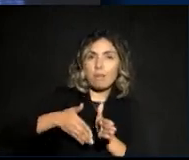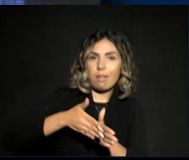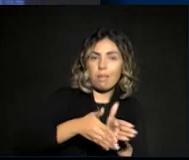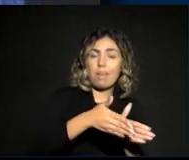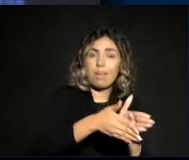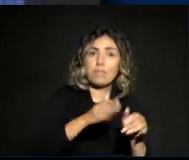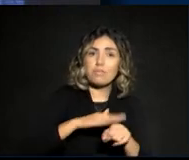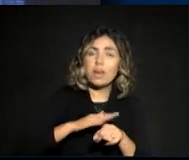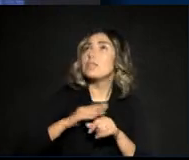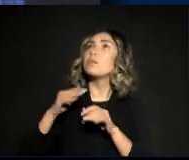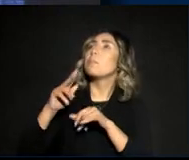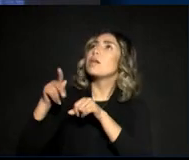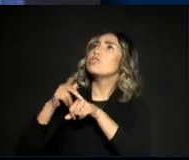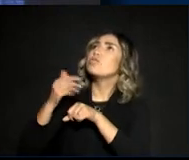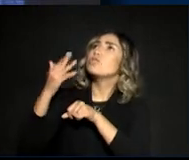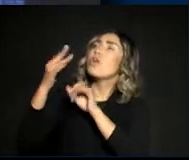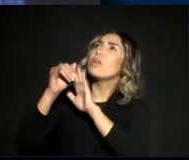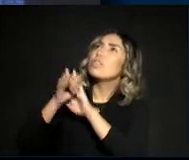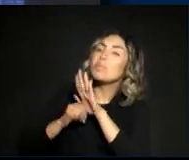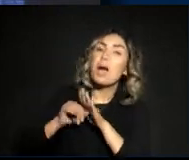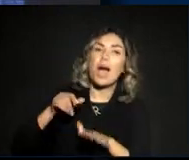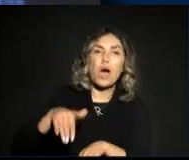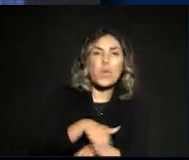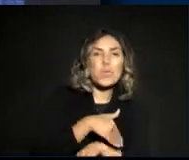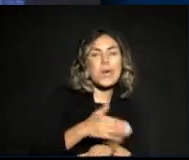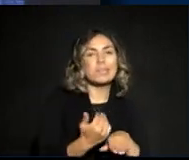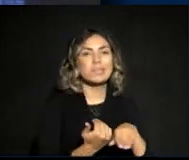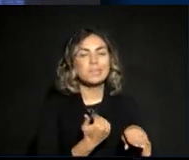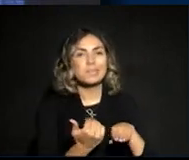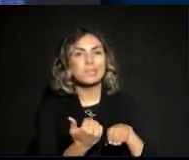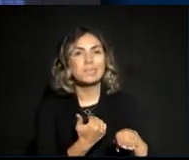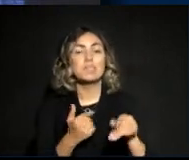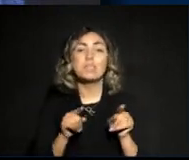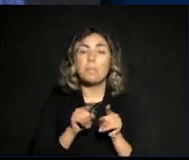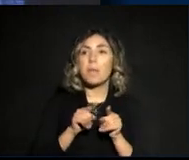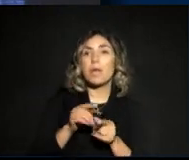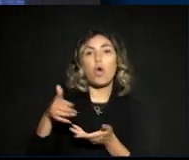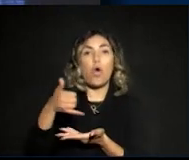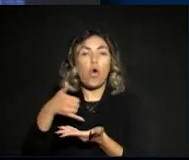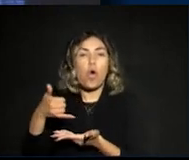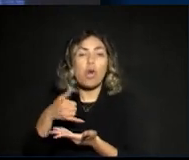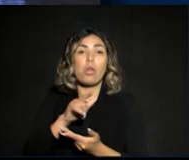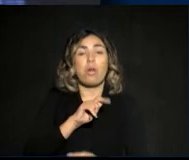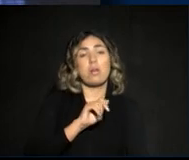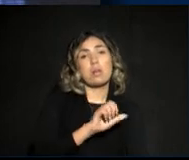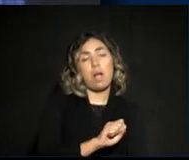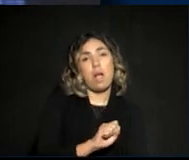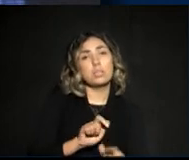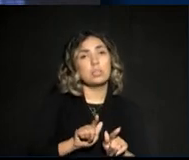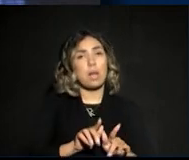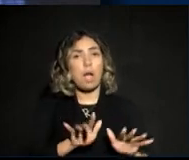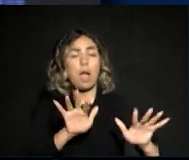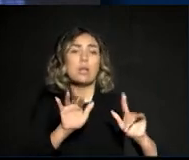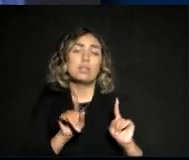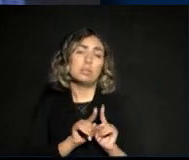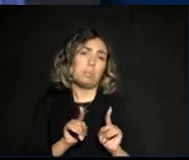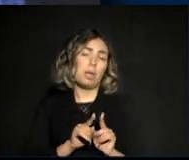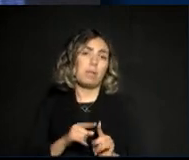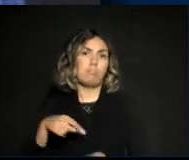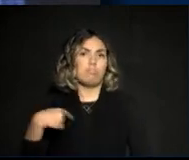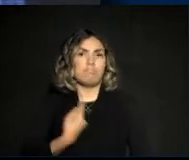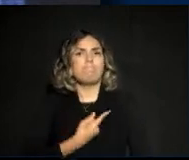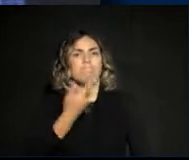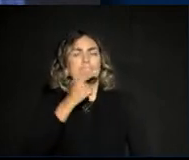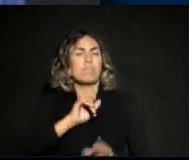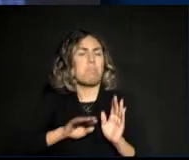então trouxemos investimento estrangeiro para as rodovias e por legais Então tá nós fomos bastante aqui o Asus